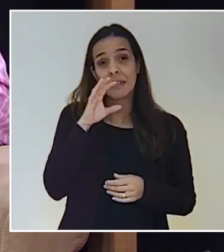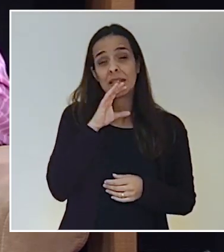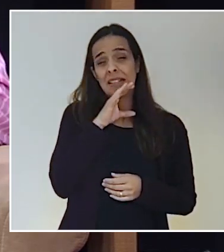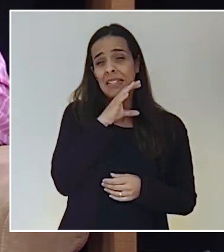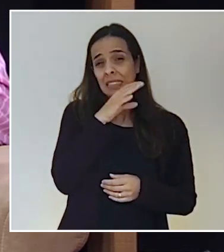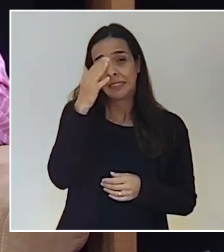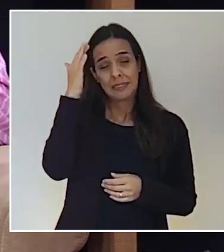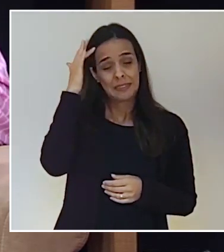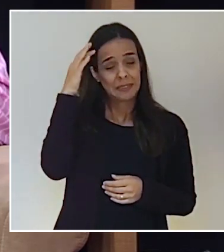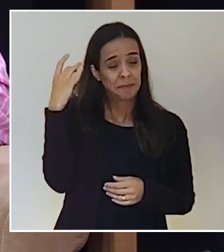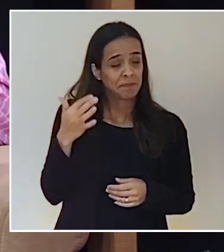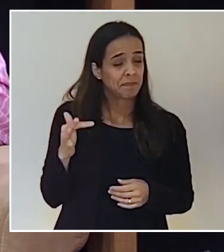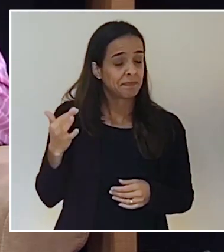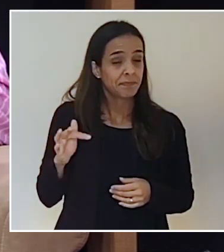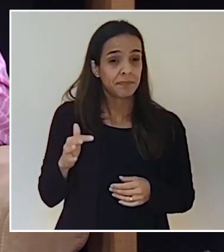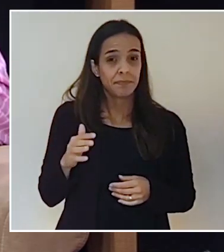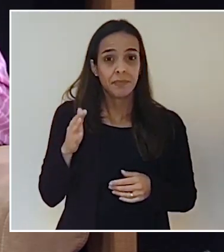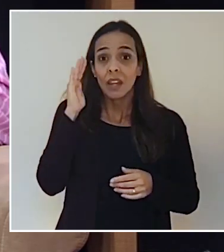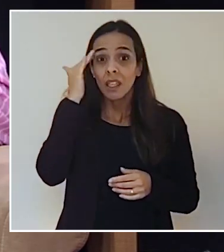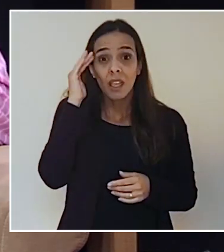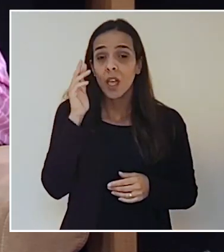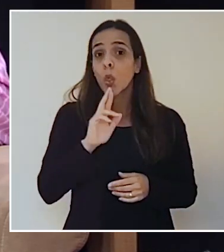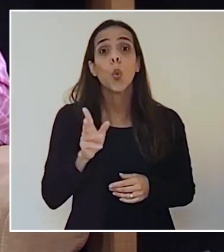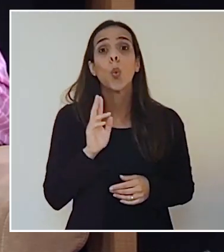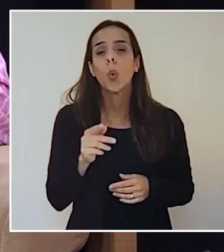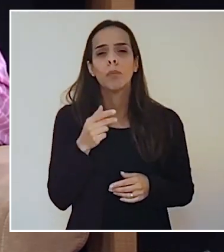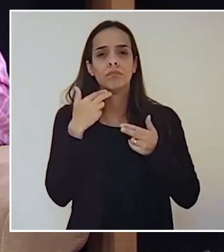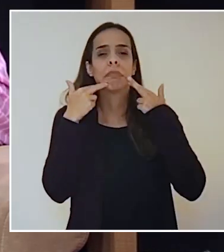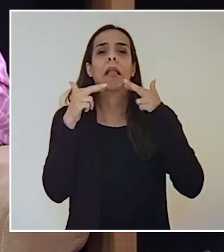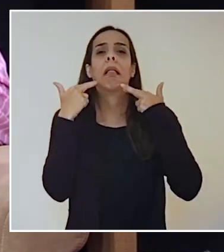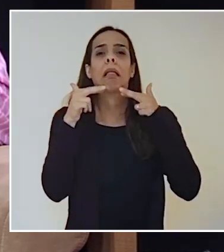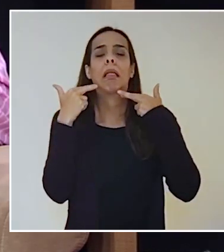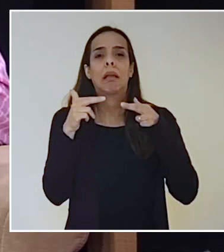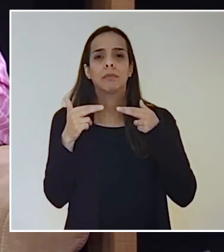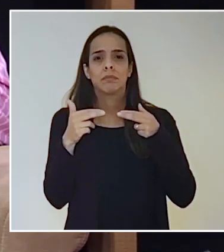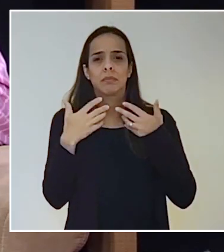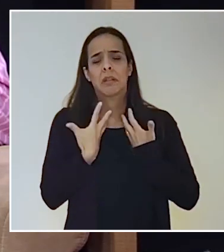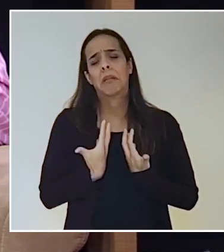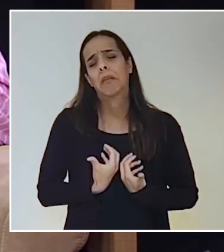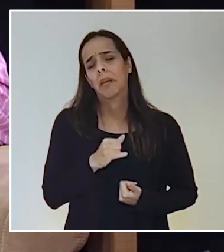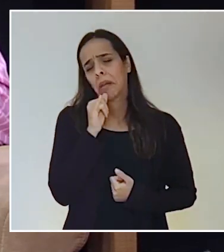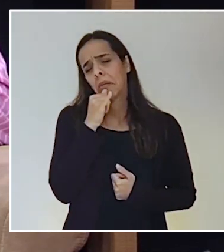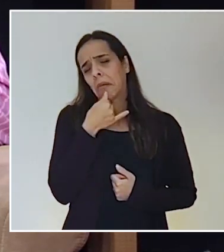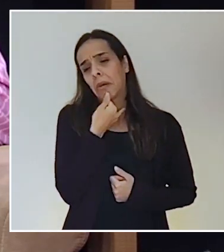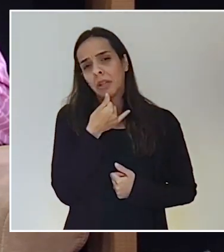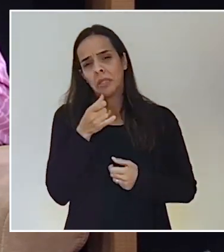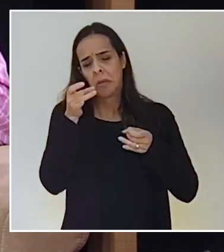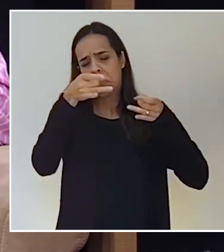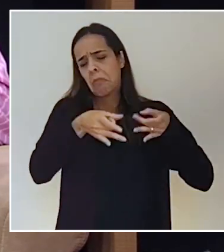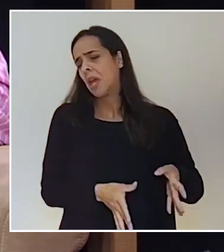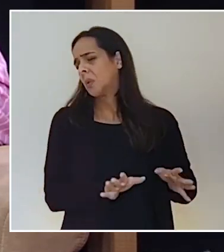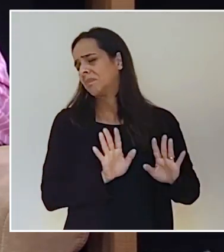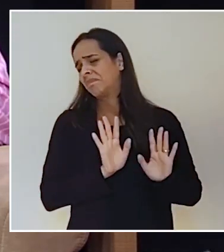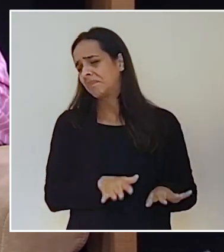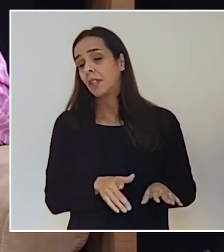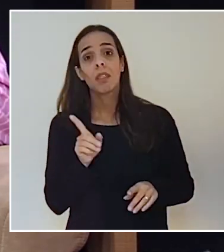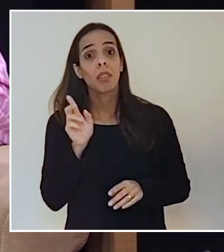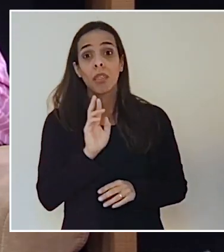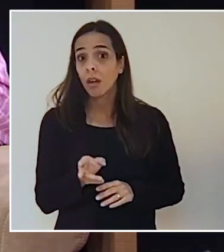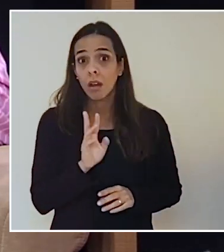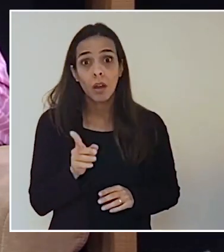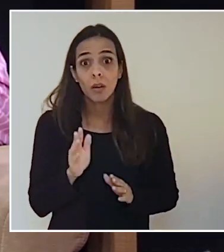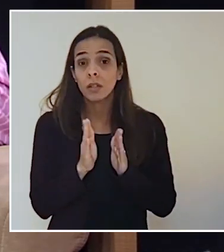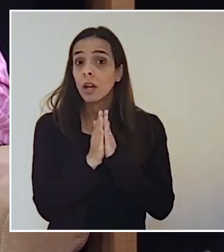murmurar, não é para você desanimar, não é para você desistir, é para você clamar a Deus, que restaura a nossa